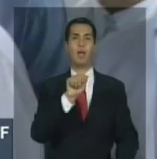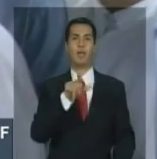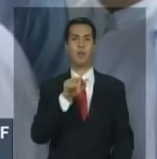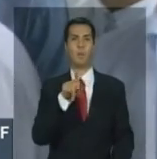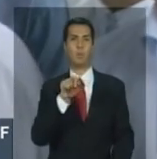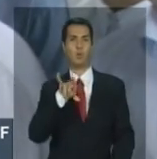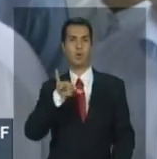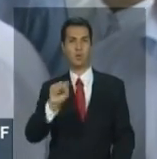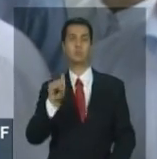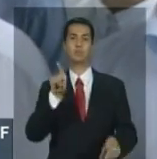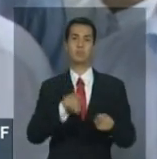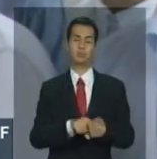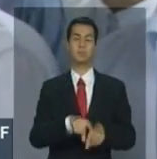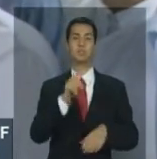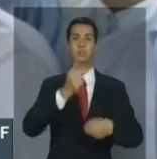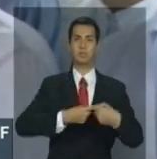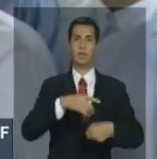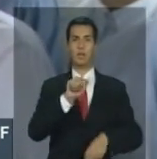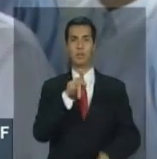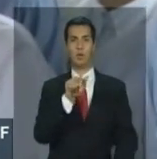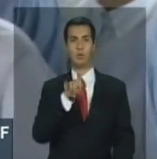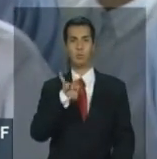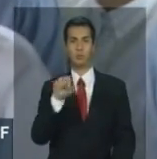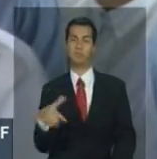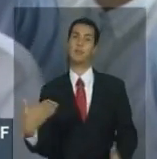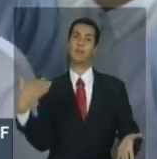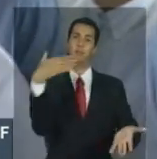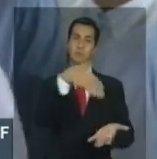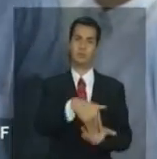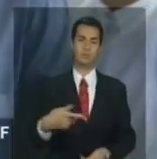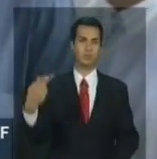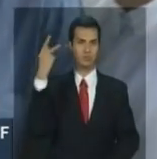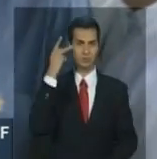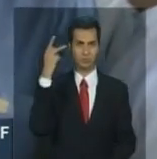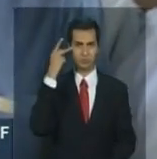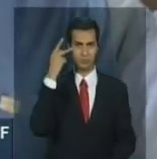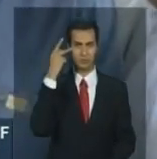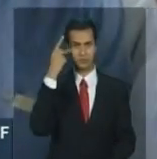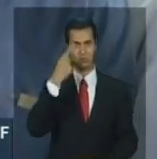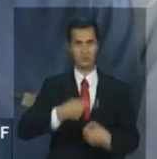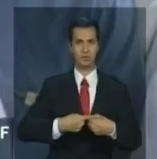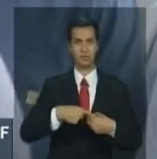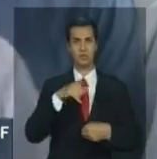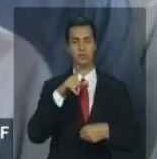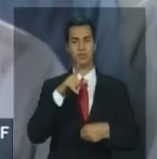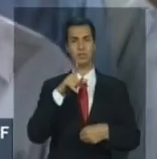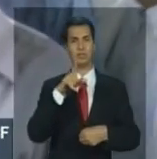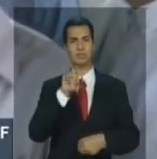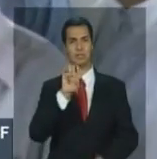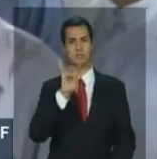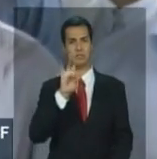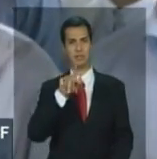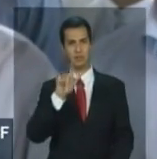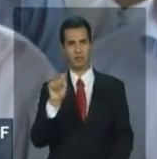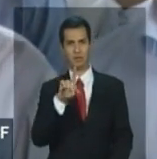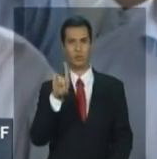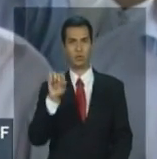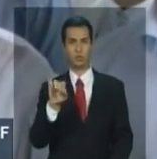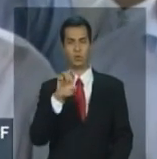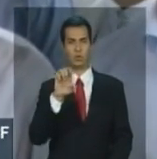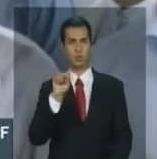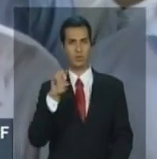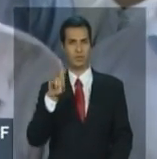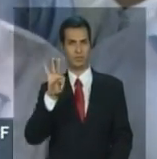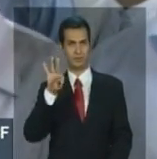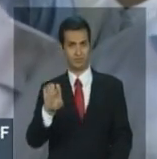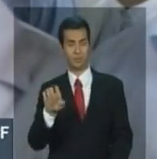de Anápolis que vai chegar lá em São Paulo, em Estrela do Oeste. Essa ferrovia,